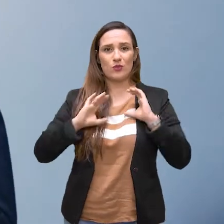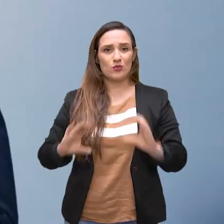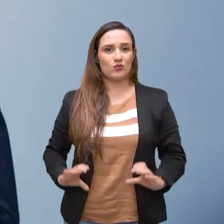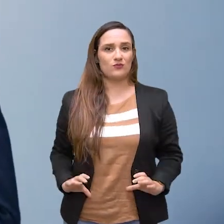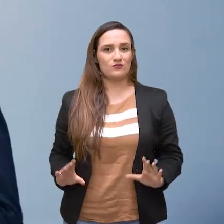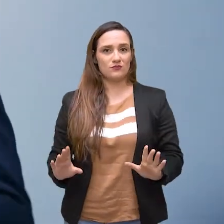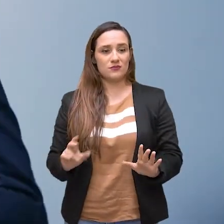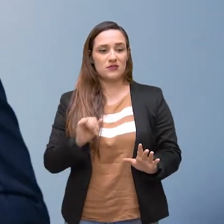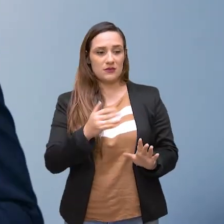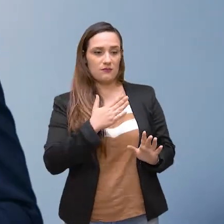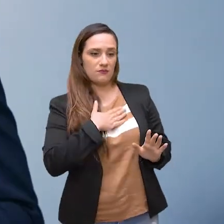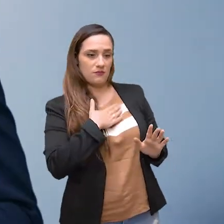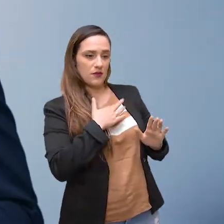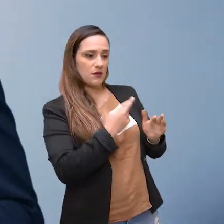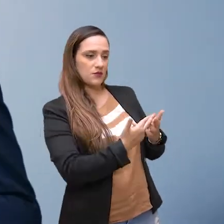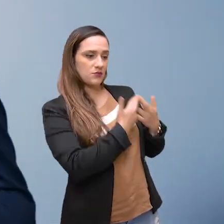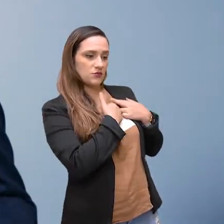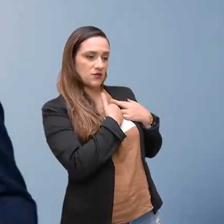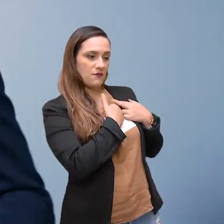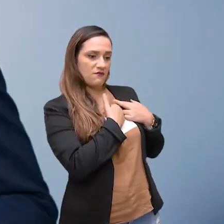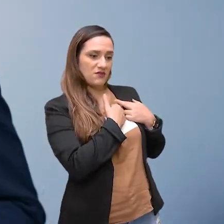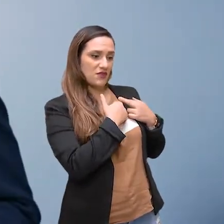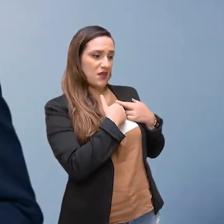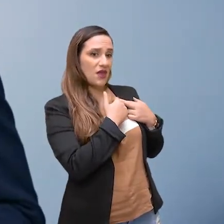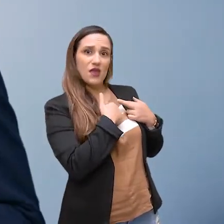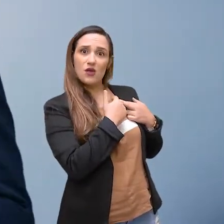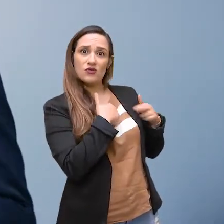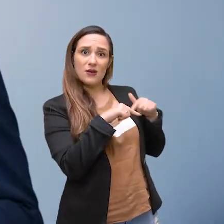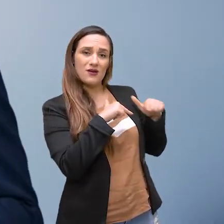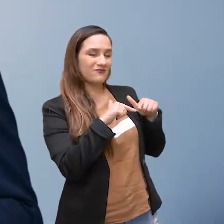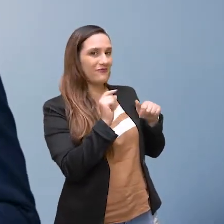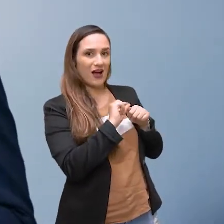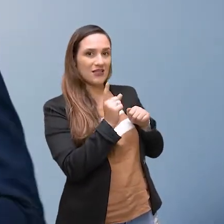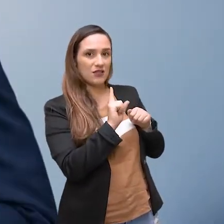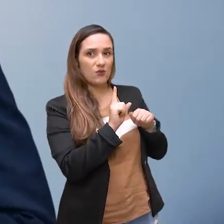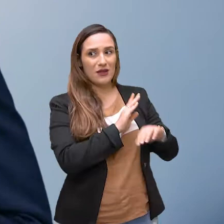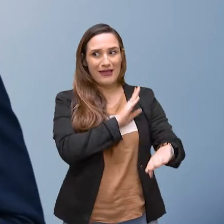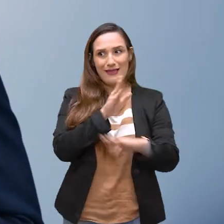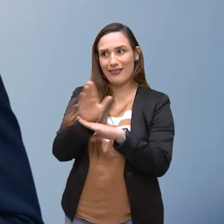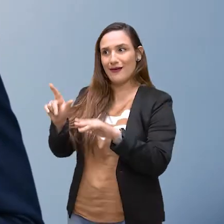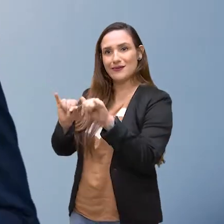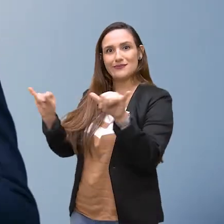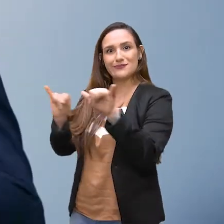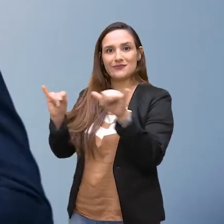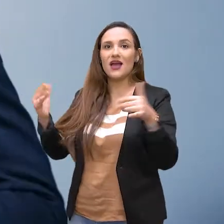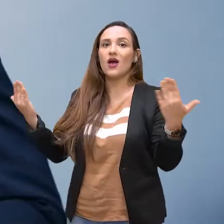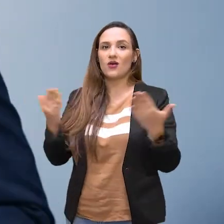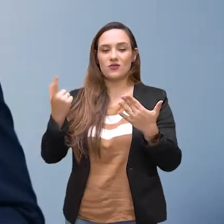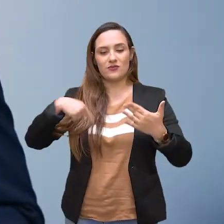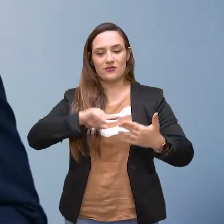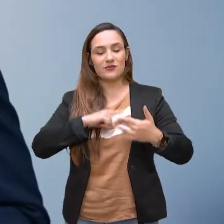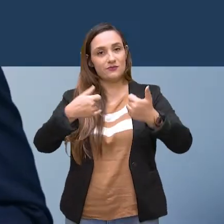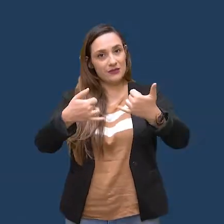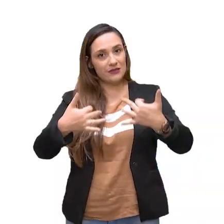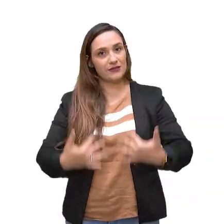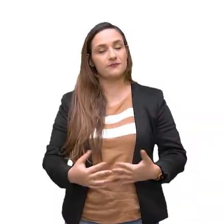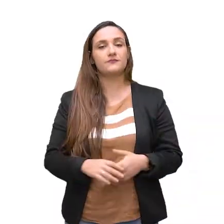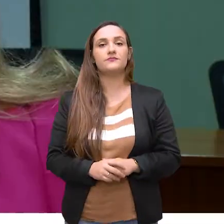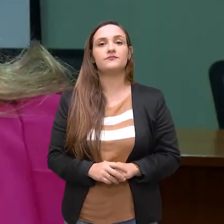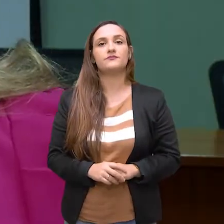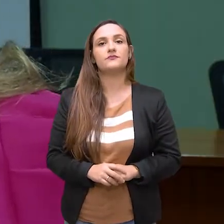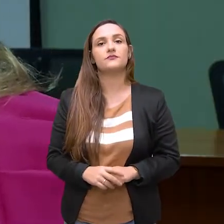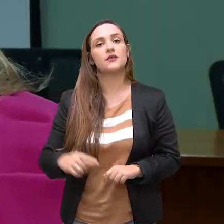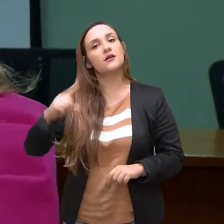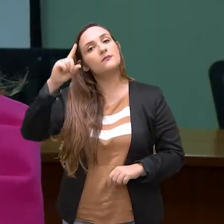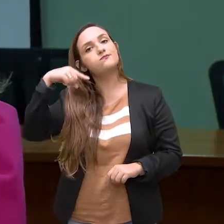agente público deixa suas funções para ser candidato. Esses pontos a gente destaca nesse programa. A